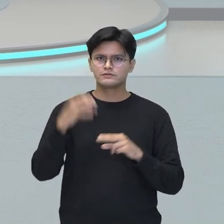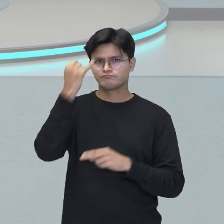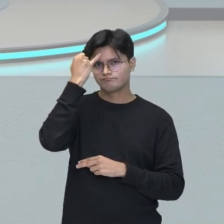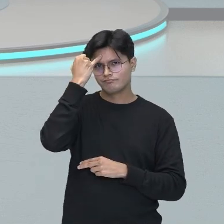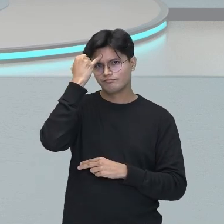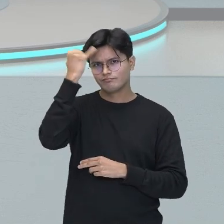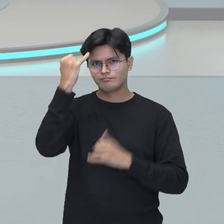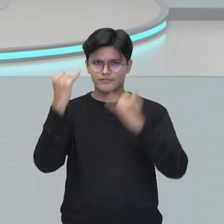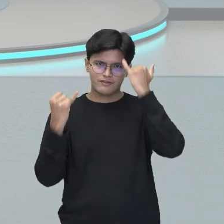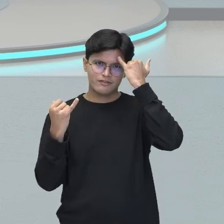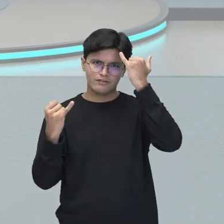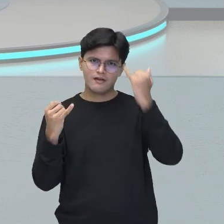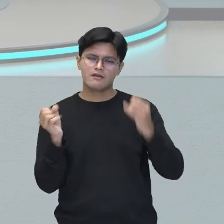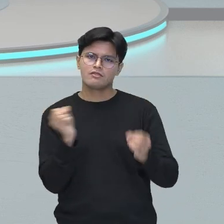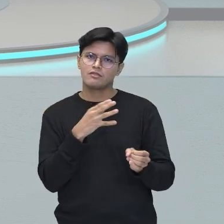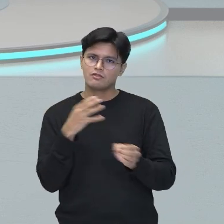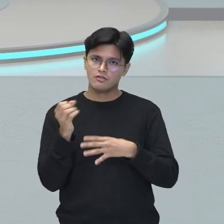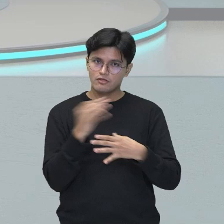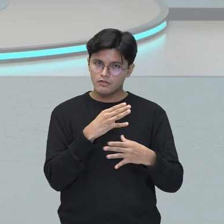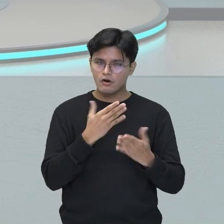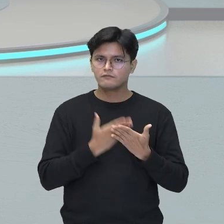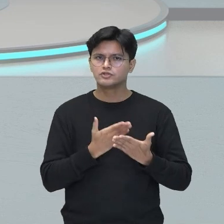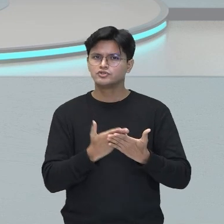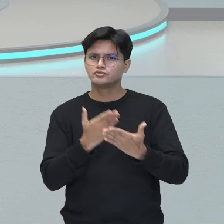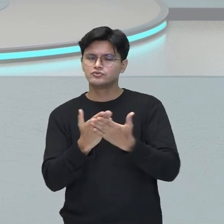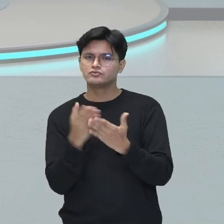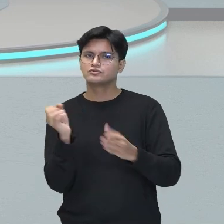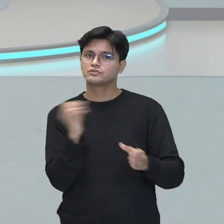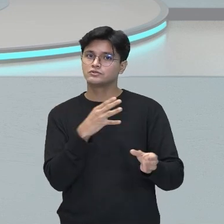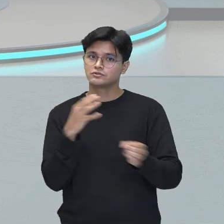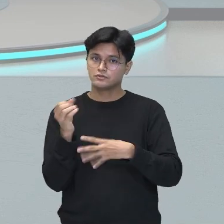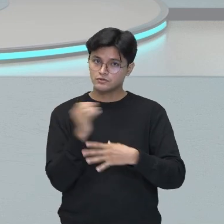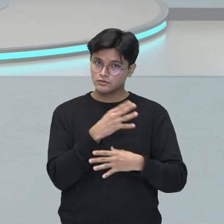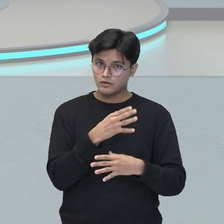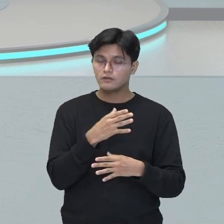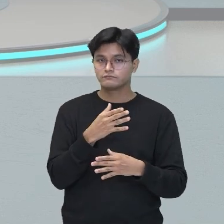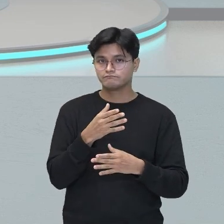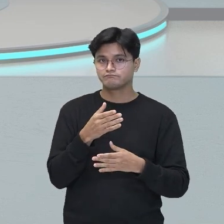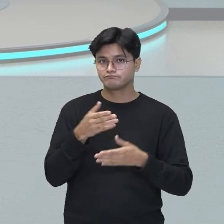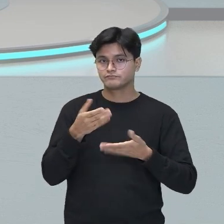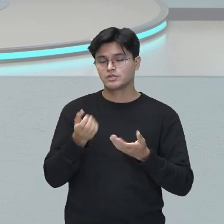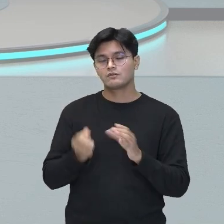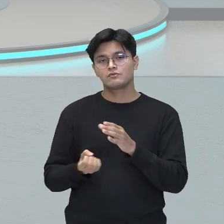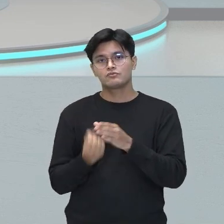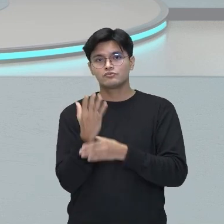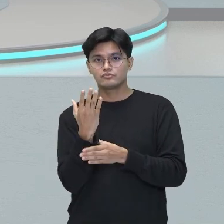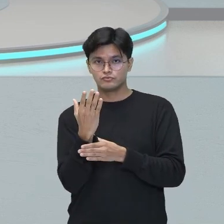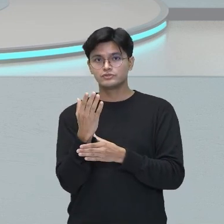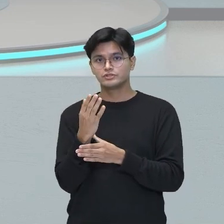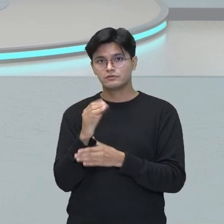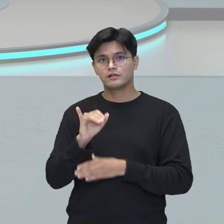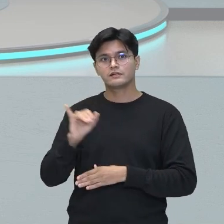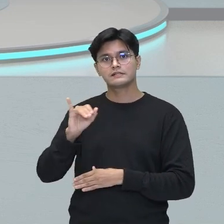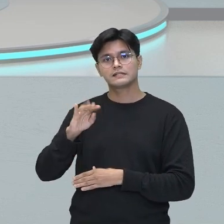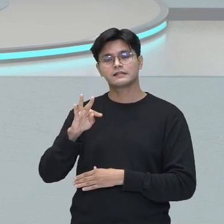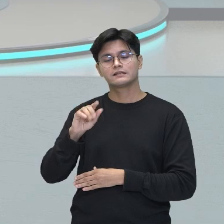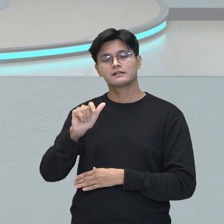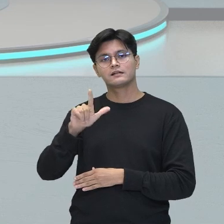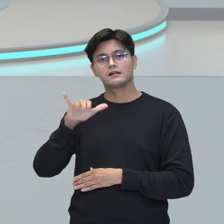pensamentos novos estudos e nasceu na Itália durante o século